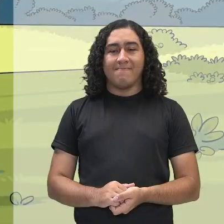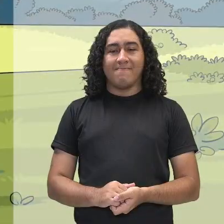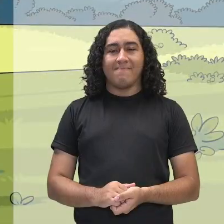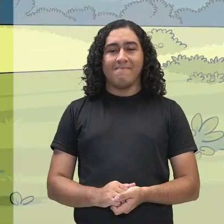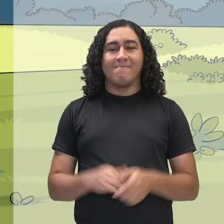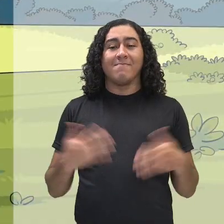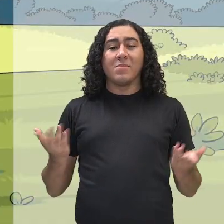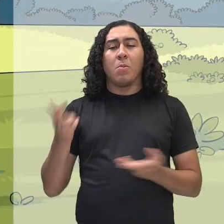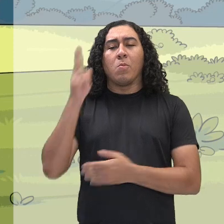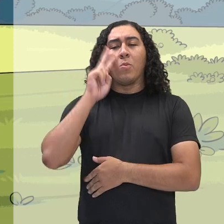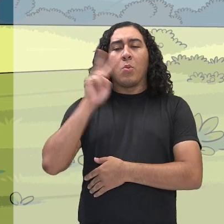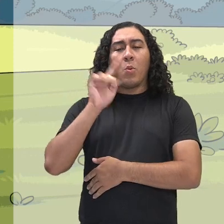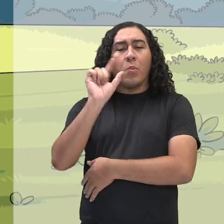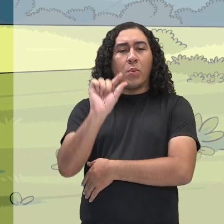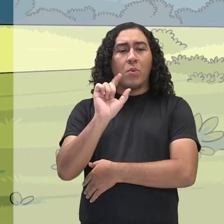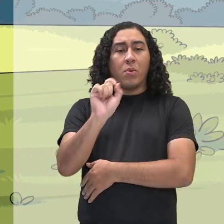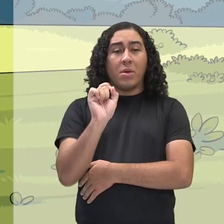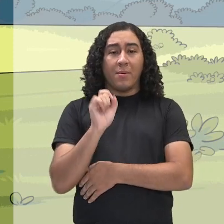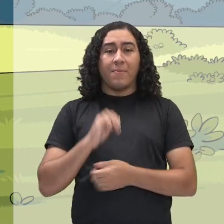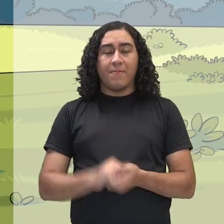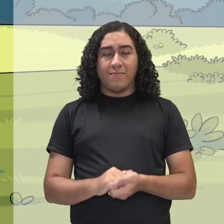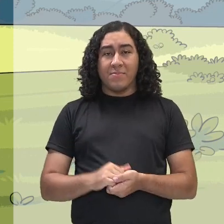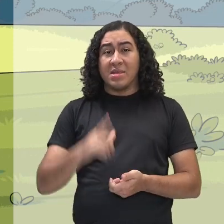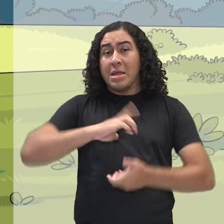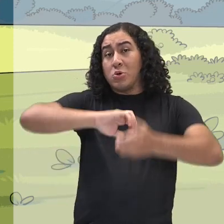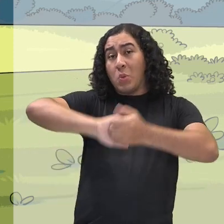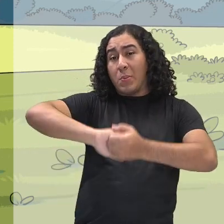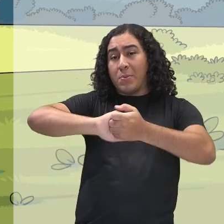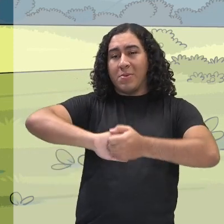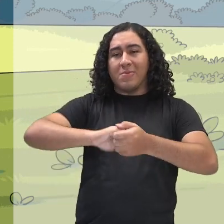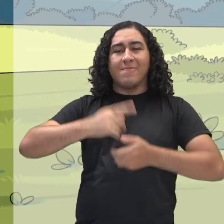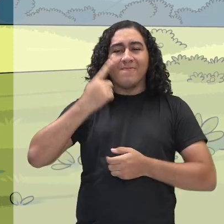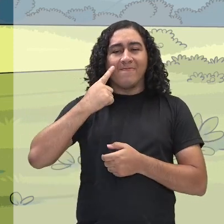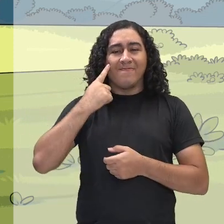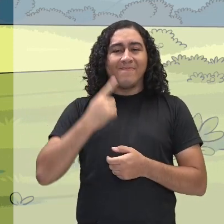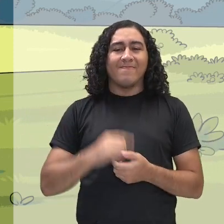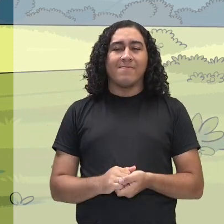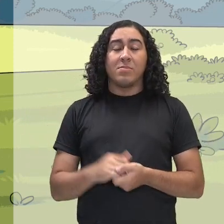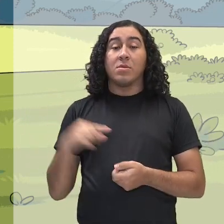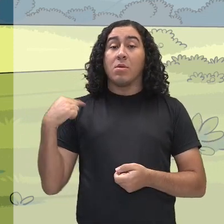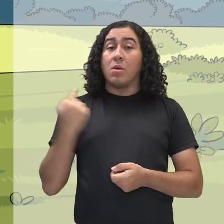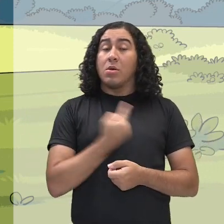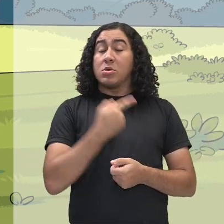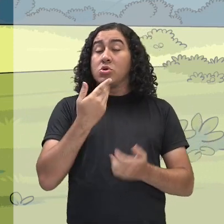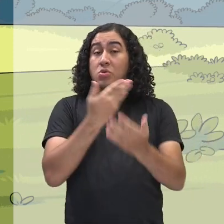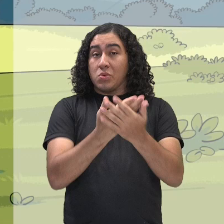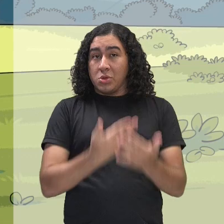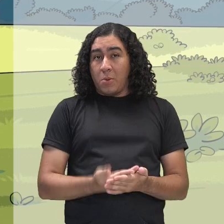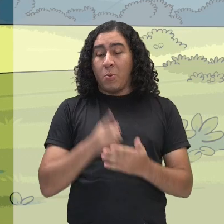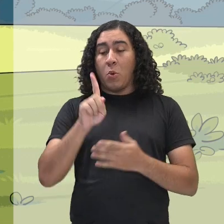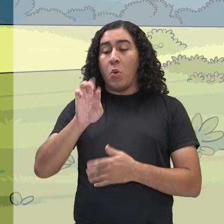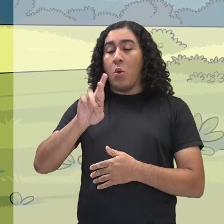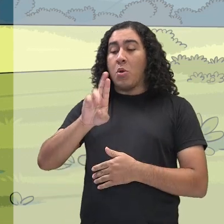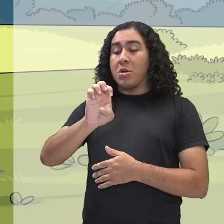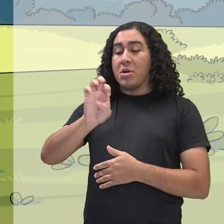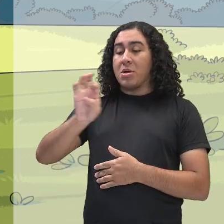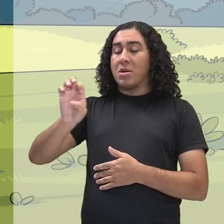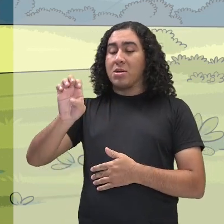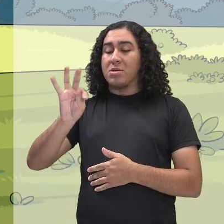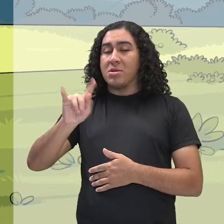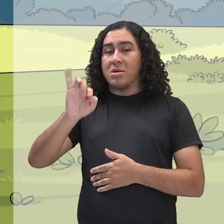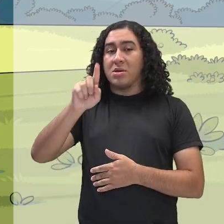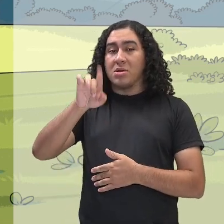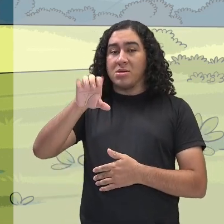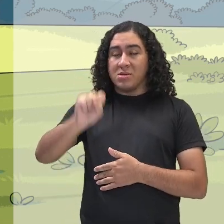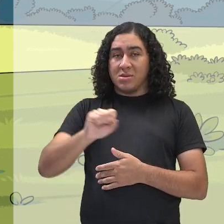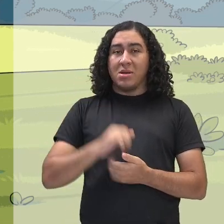Vamos relembrar um pouquinho dos greetings? Então, olha só, a gente viu um pouquinho da parte dos greetings, que são saudações. Aqui